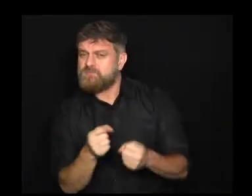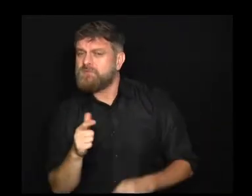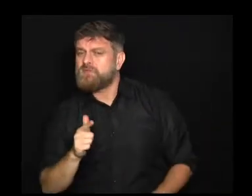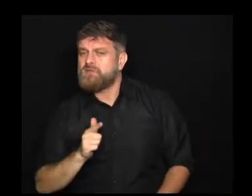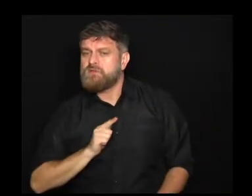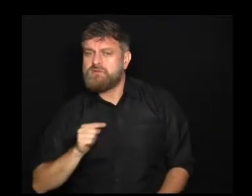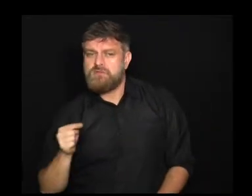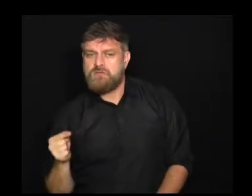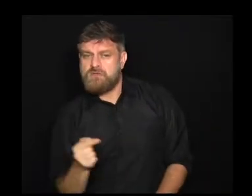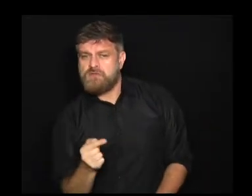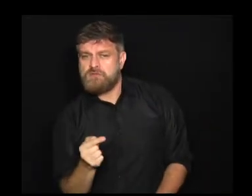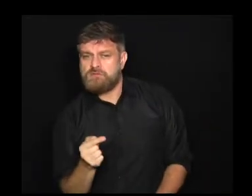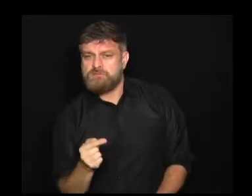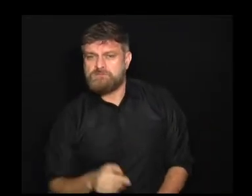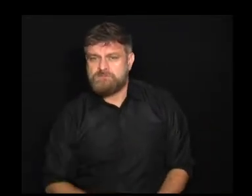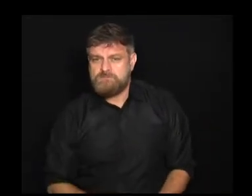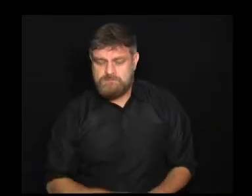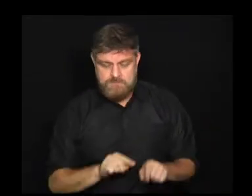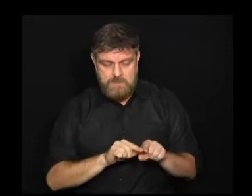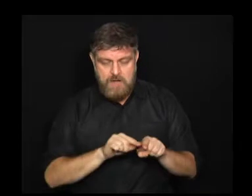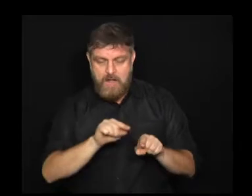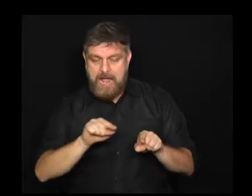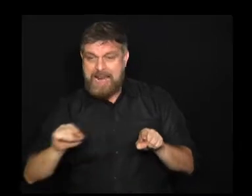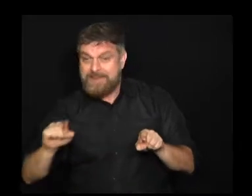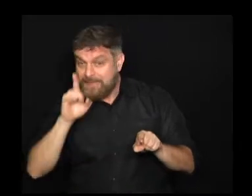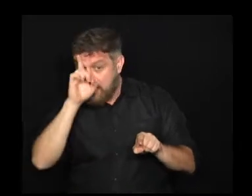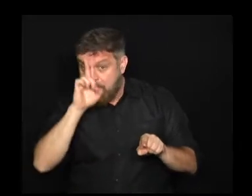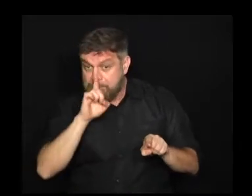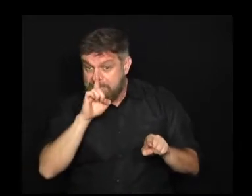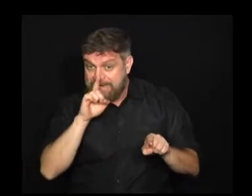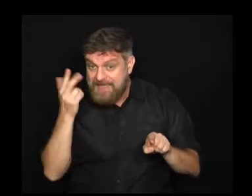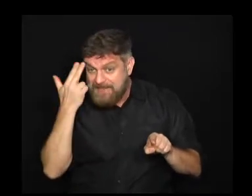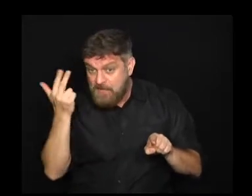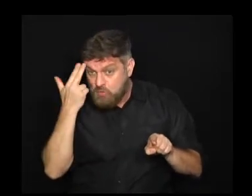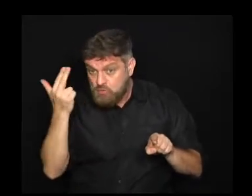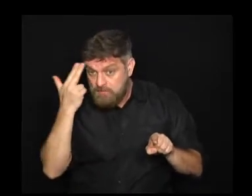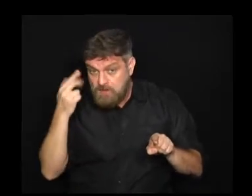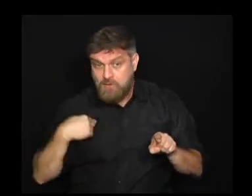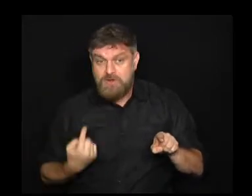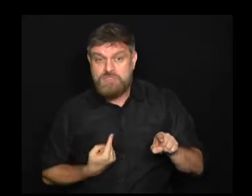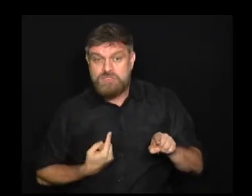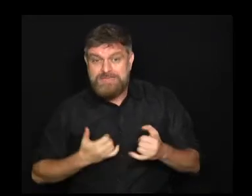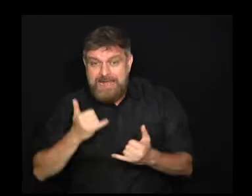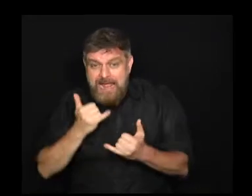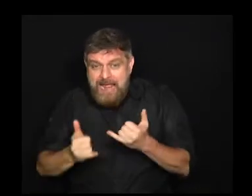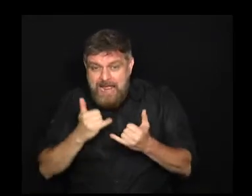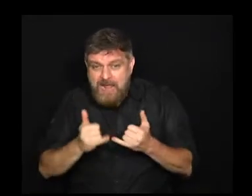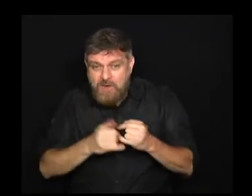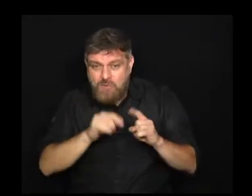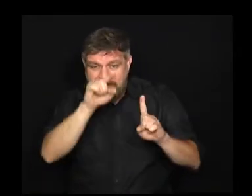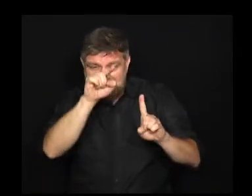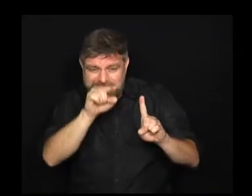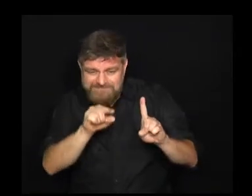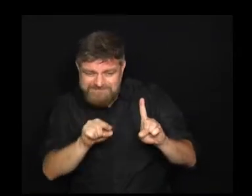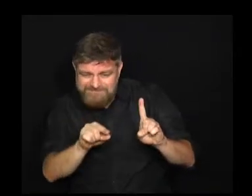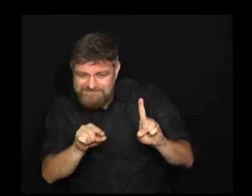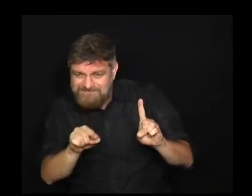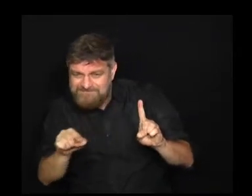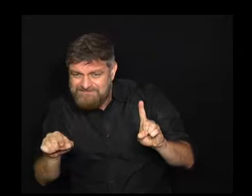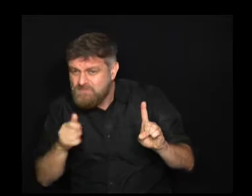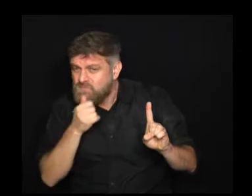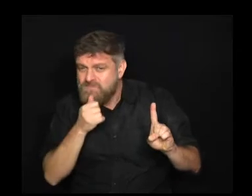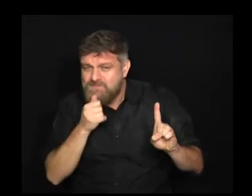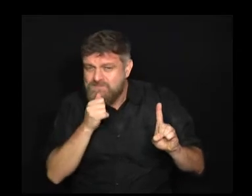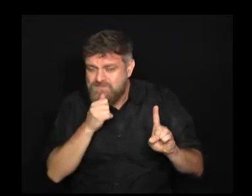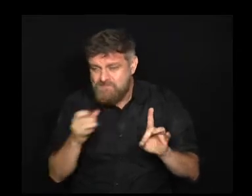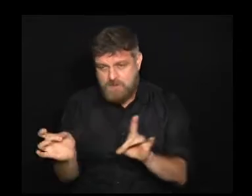seria essa linha amarela. A gente está quase chegando na linha amarela, ainda não chegou, ou seja, ainda